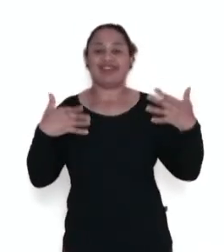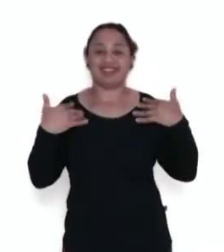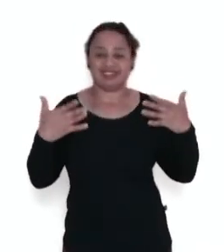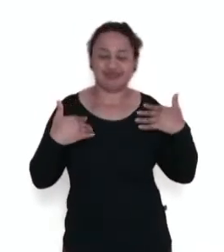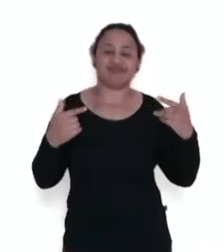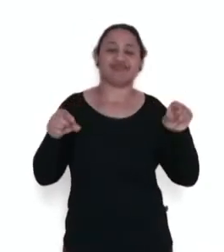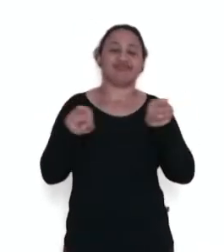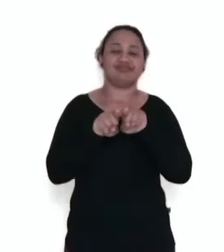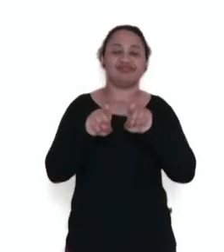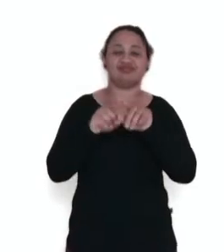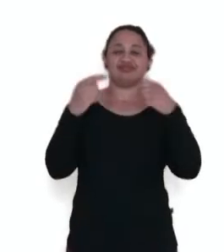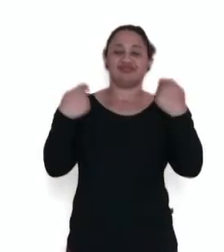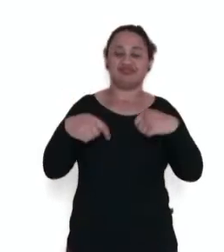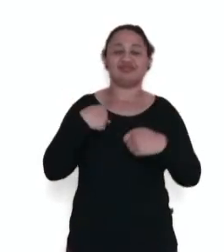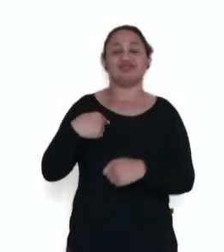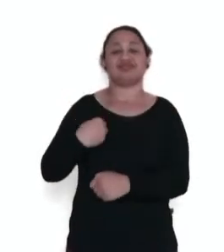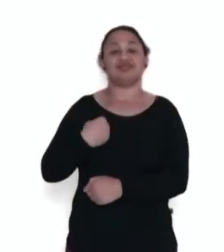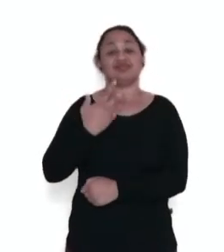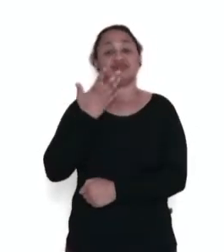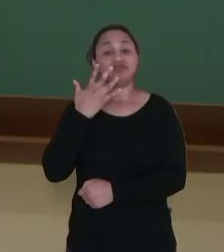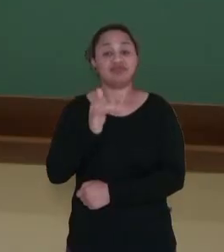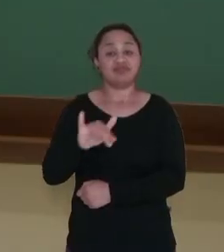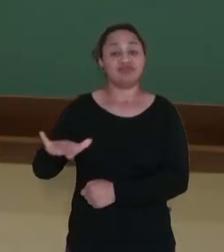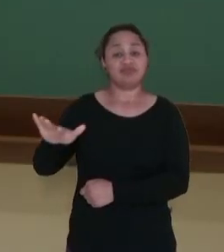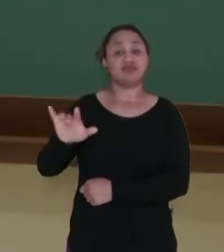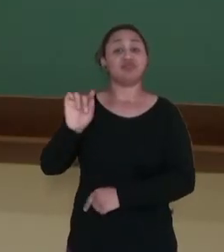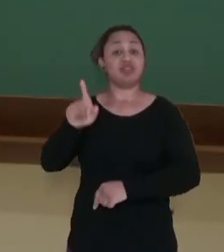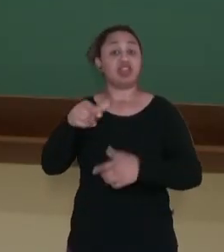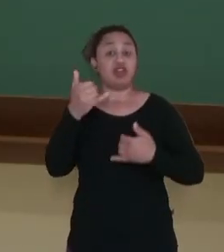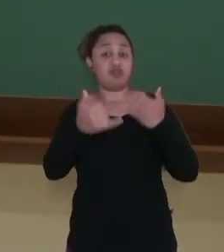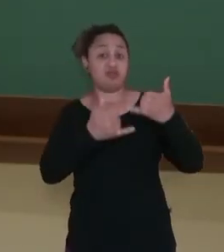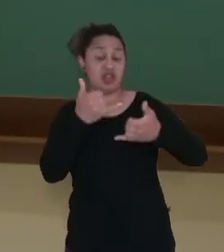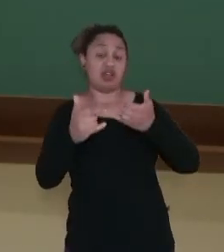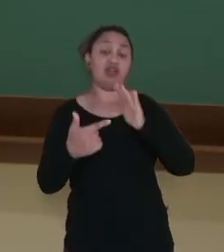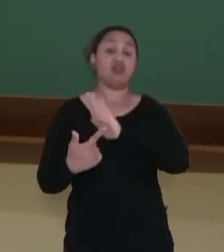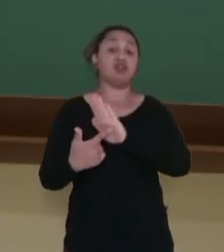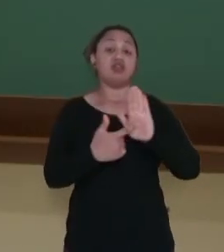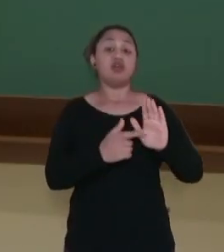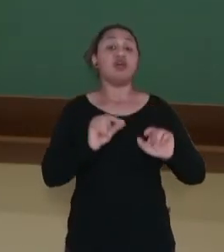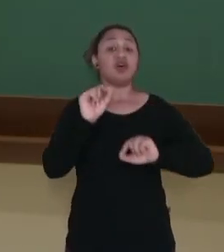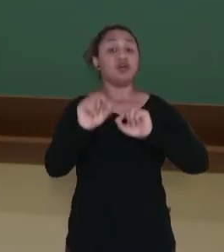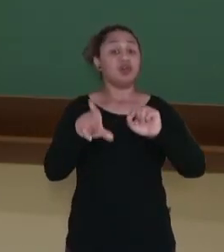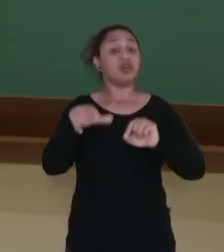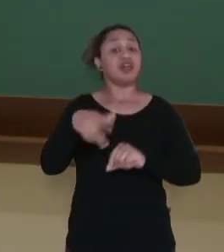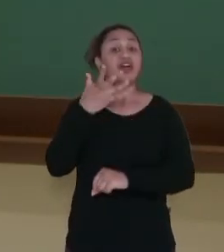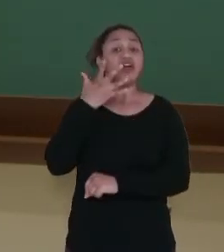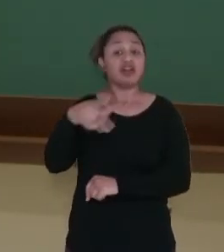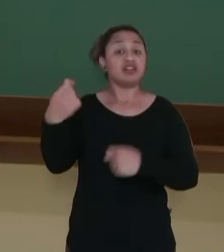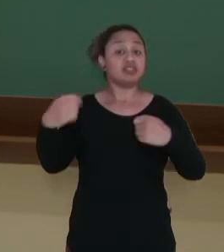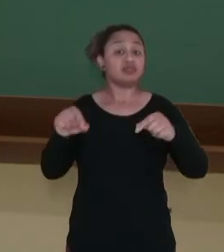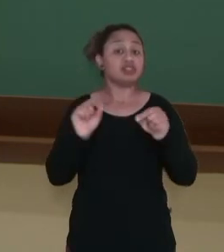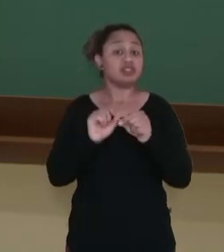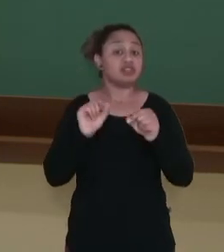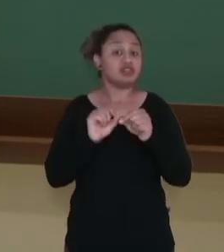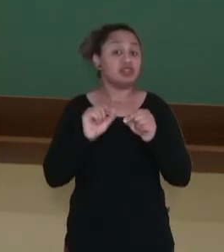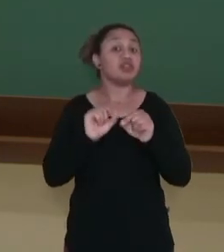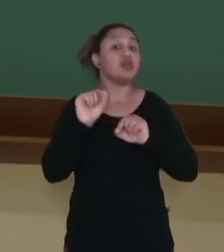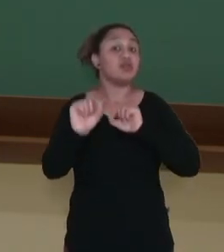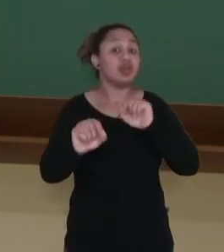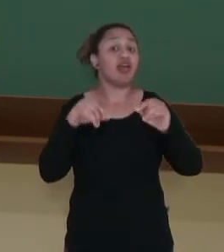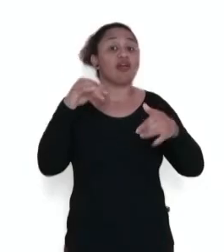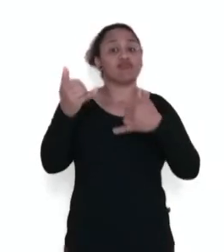estar presente na vida das crianças. Ou seja, um brinquedo para representar o que realmente a criança deve fazer,